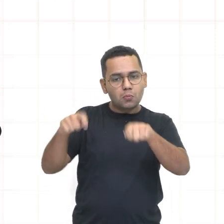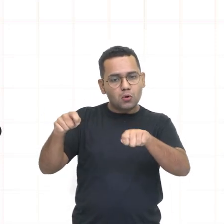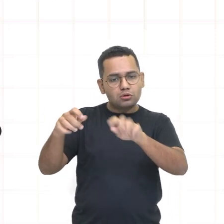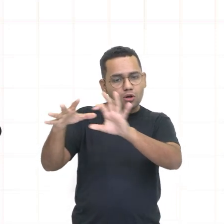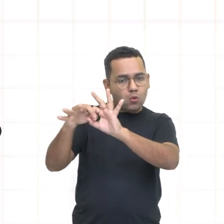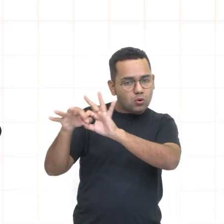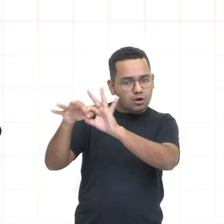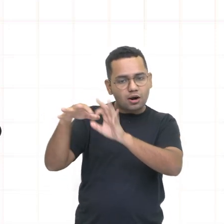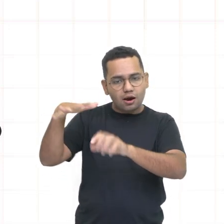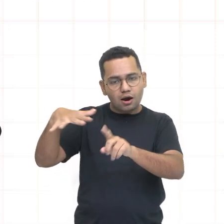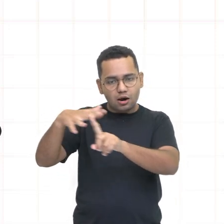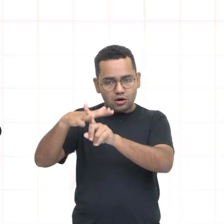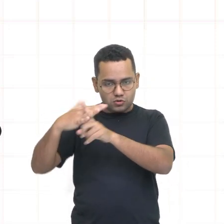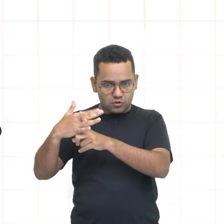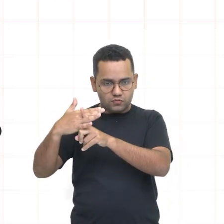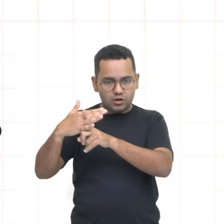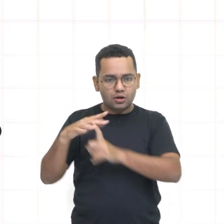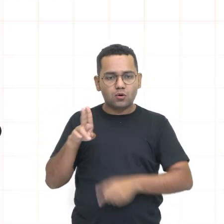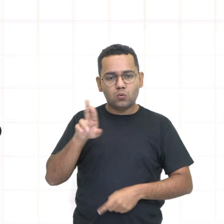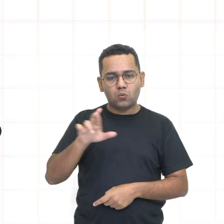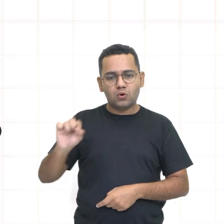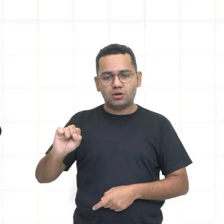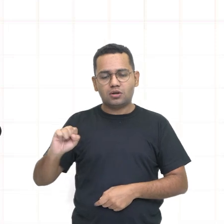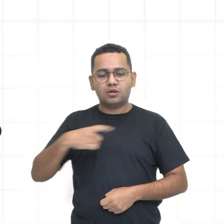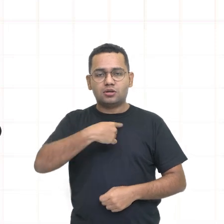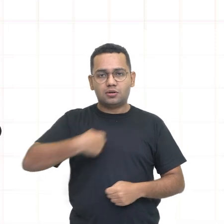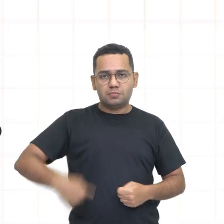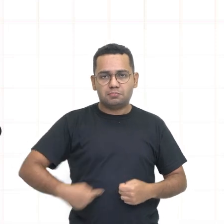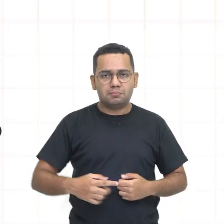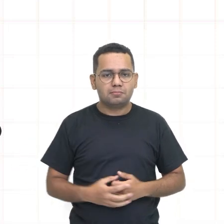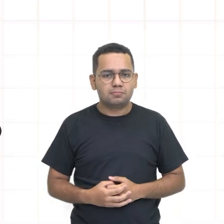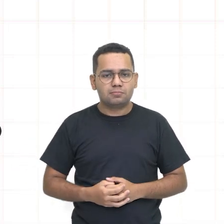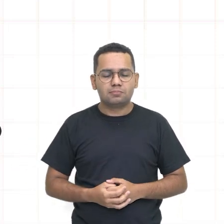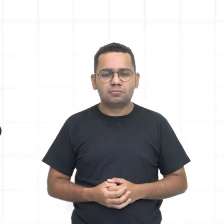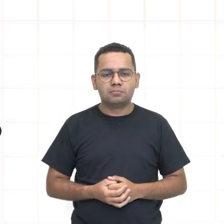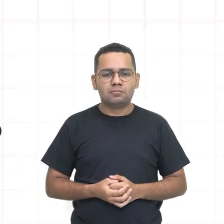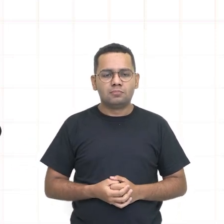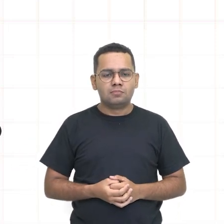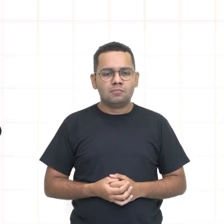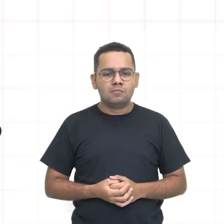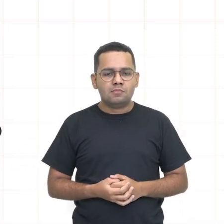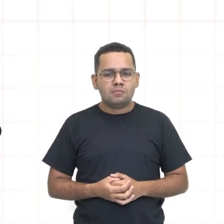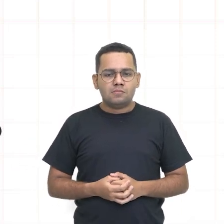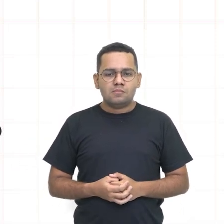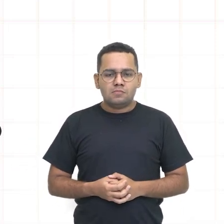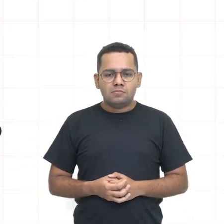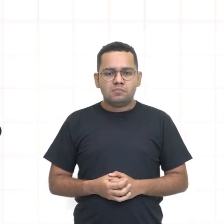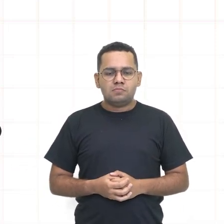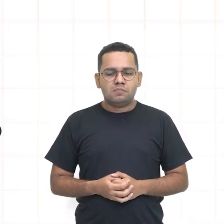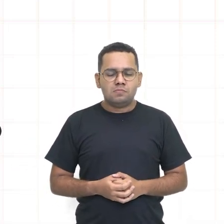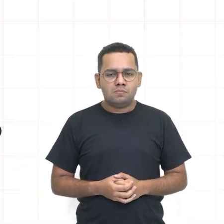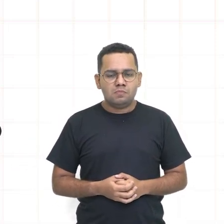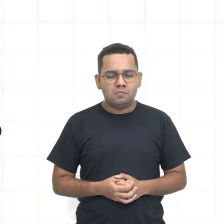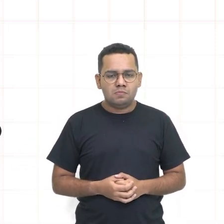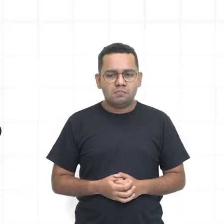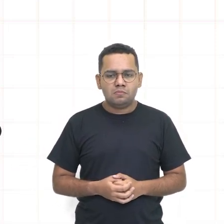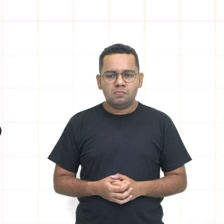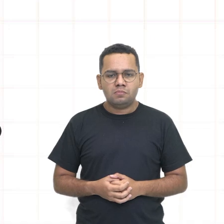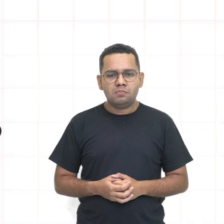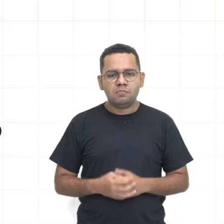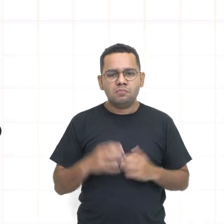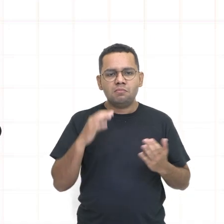do bloco socialista como a União Soviética e a China, certo? Continuando, vamos observar aqui o nosso